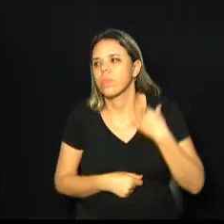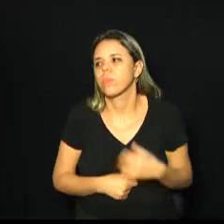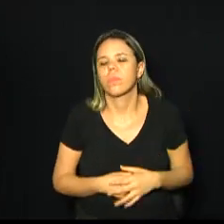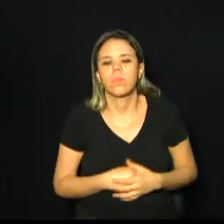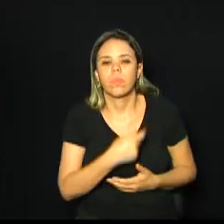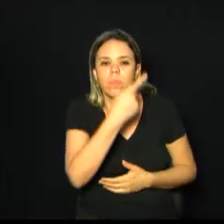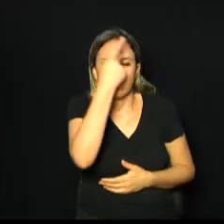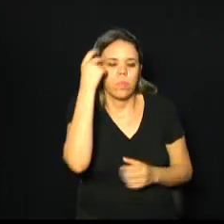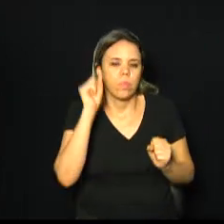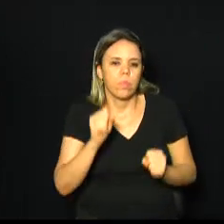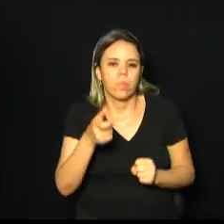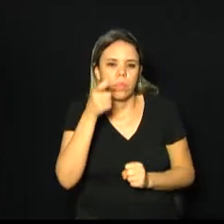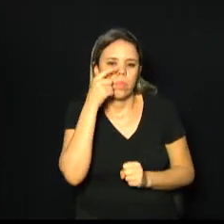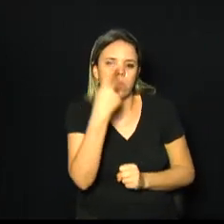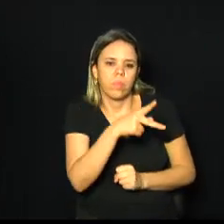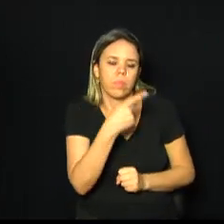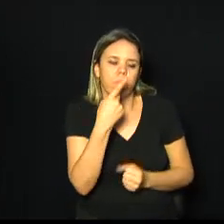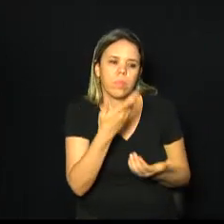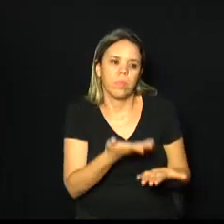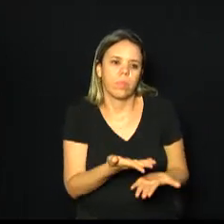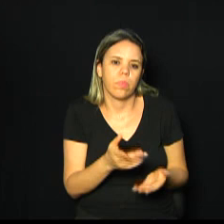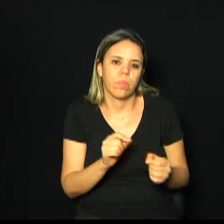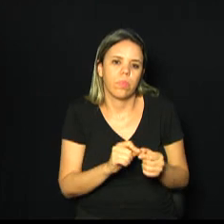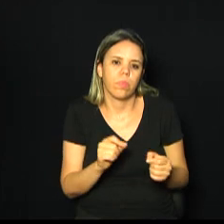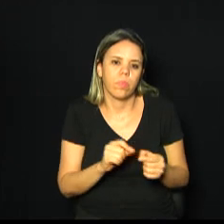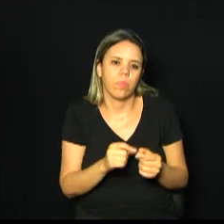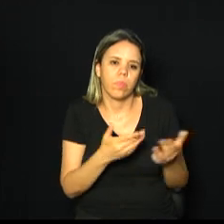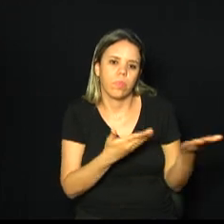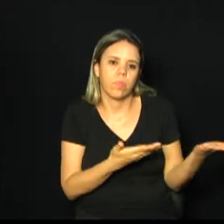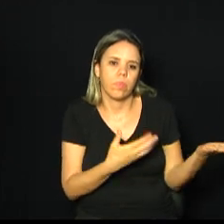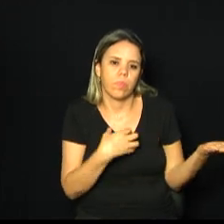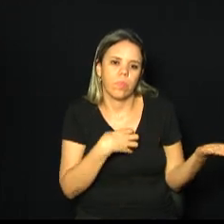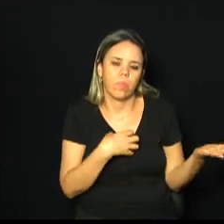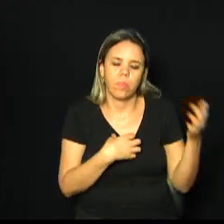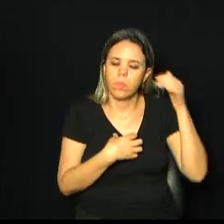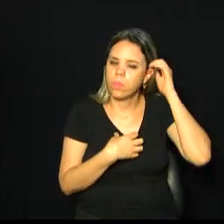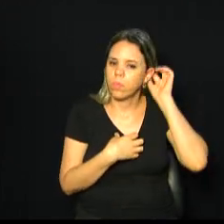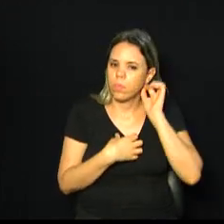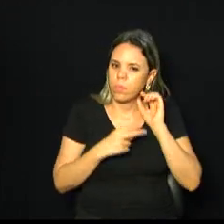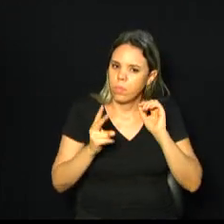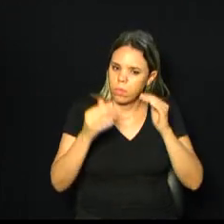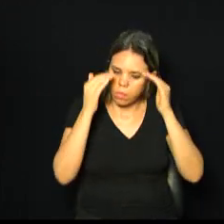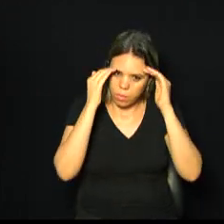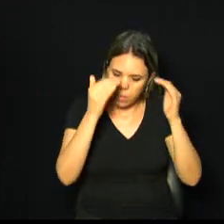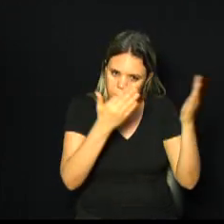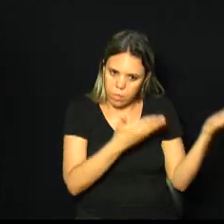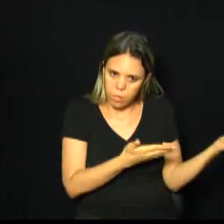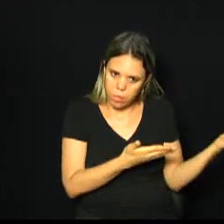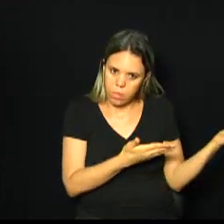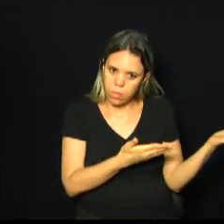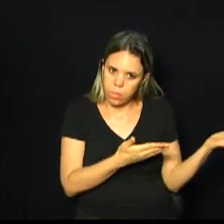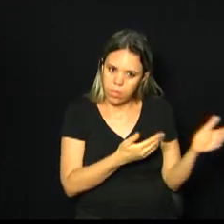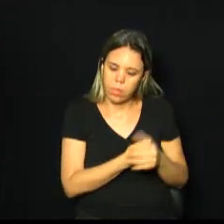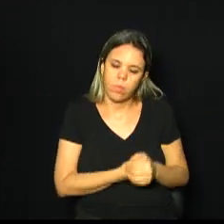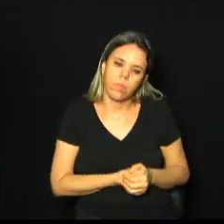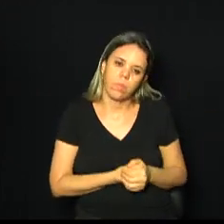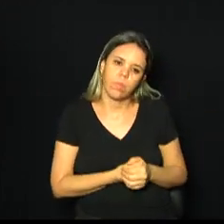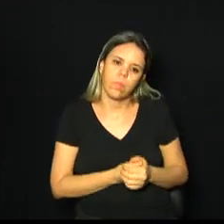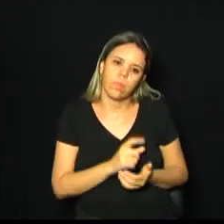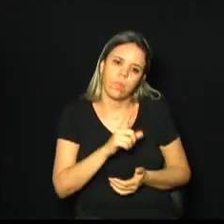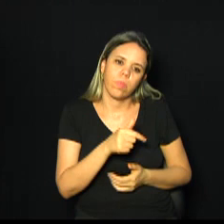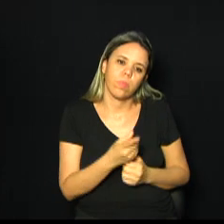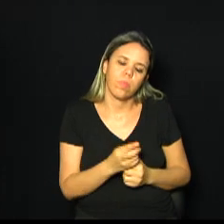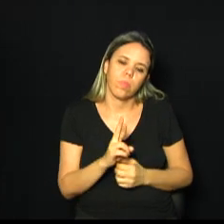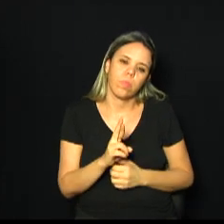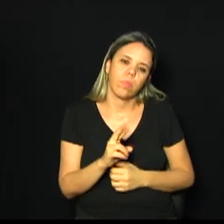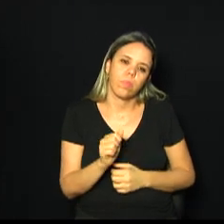alguém possa falar para ele, faça desta maneira, segue este beabá. Daqui a pouco a doutora Adriana